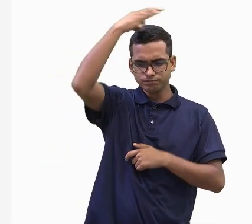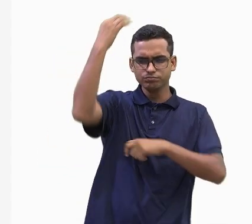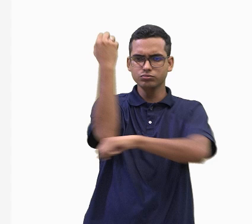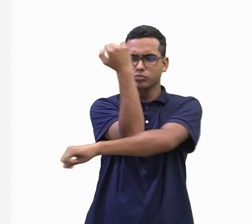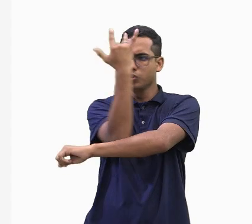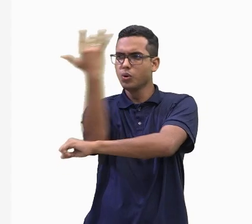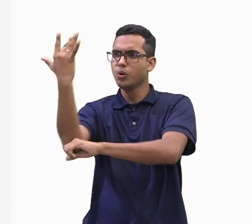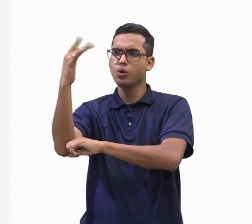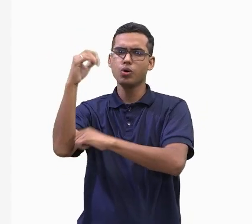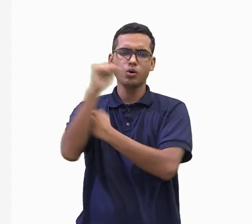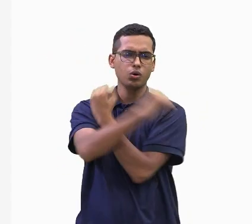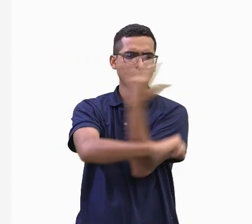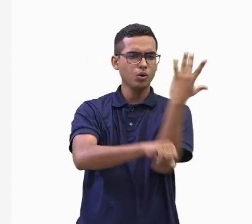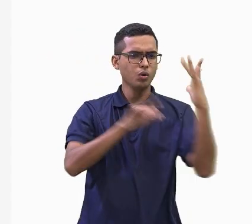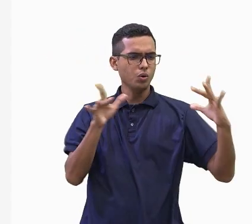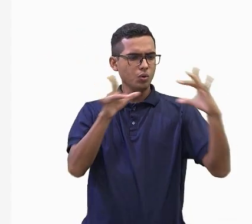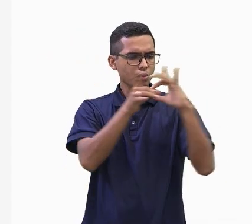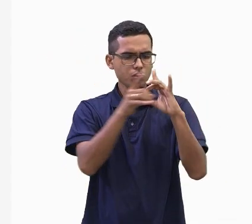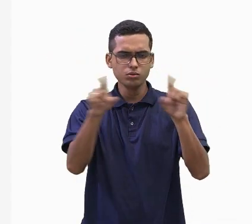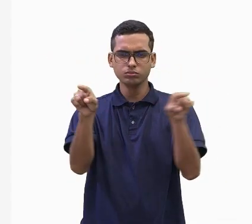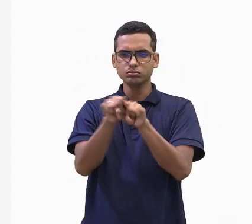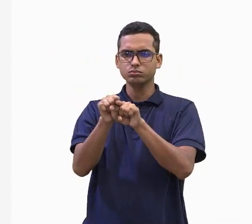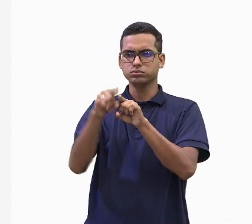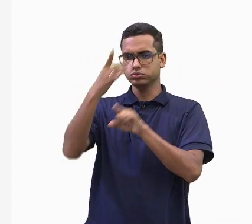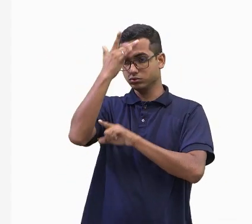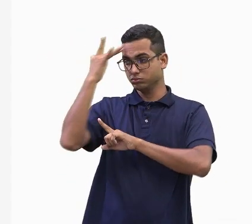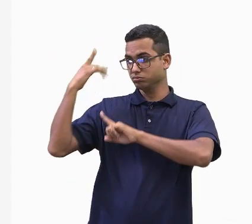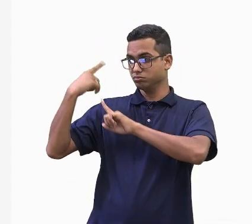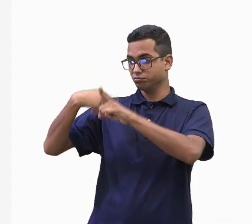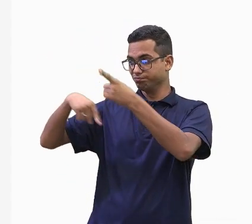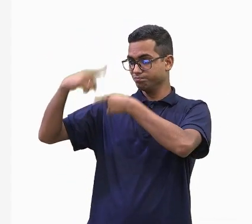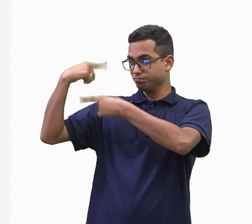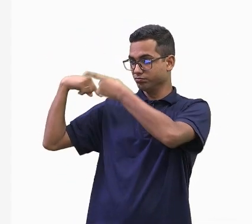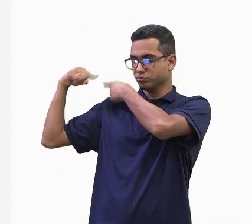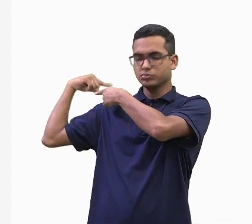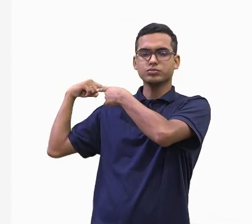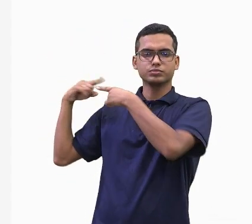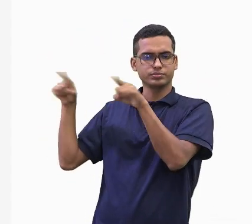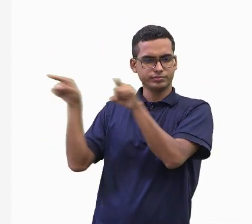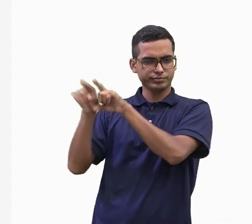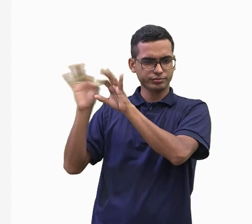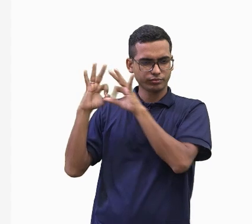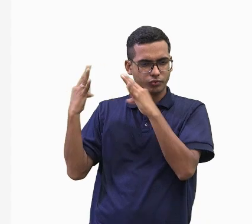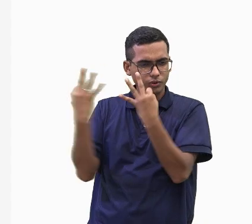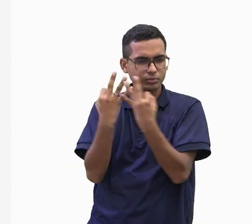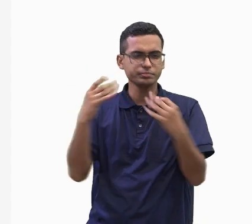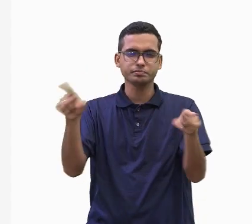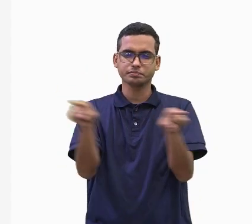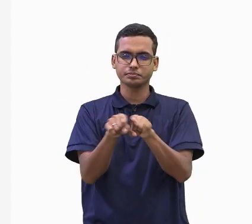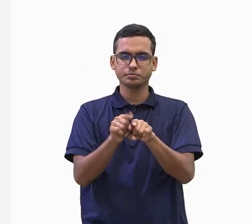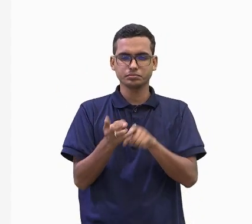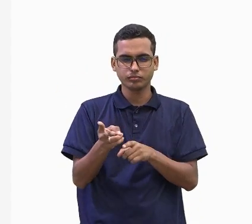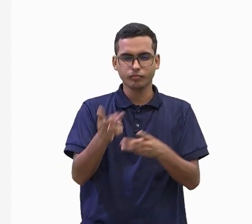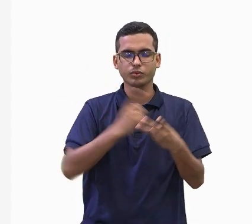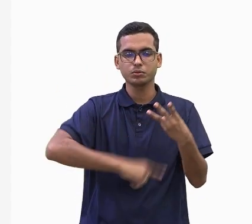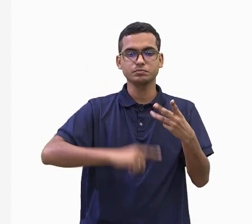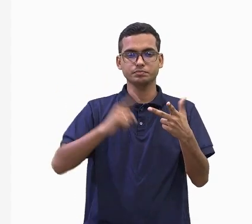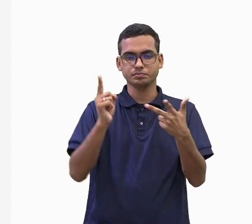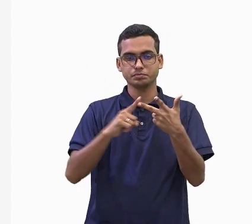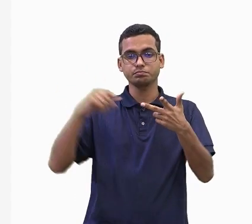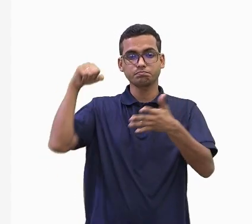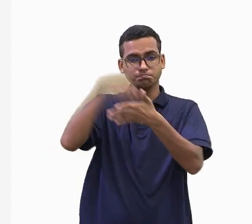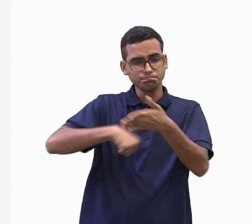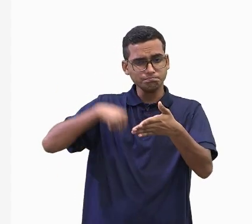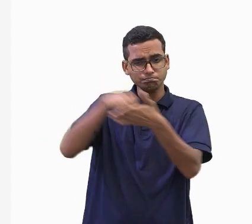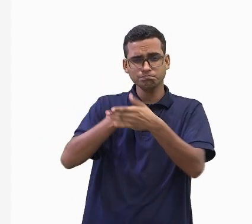à natureza, aos ancestrais. A resistência deles sempre ocorreu, eles possuem diversas lutas históricas